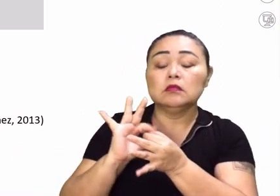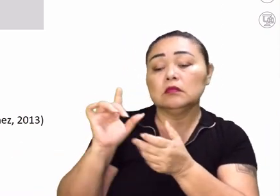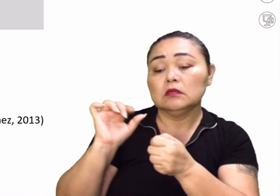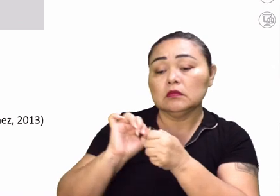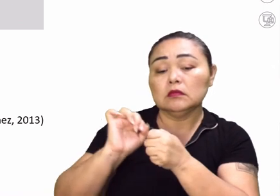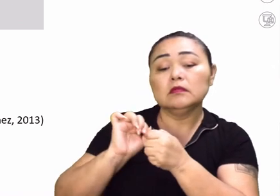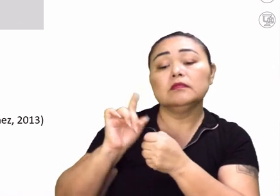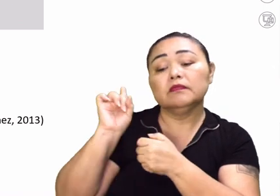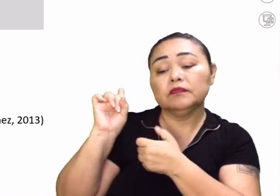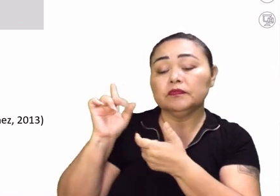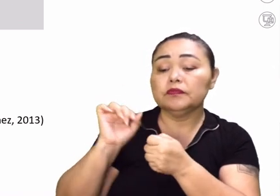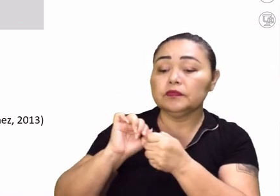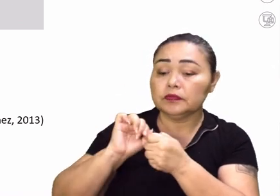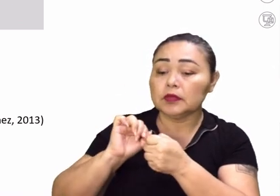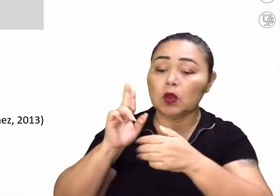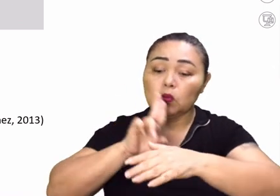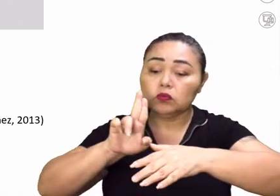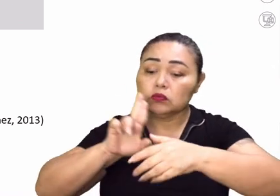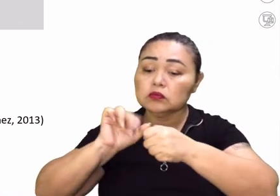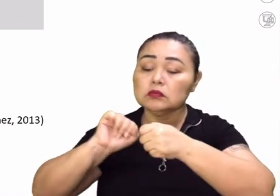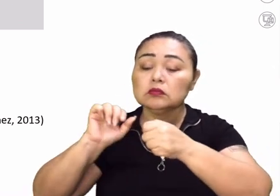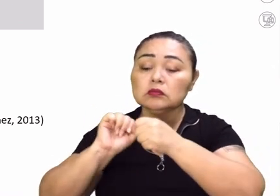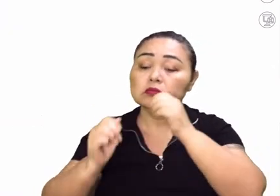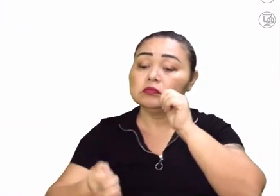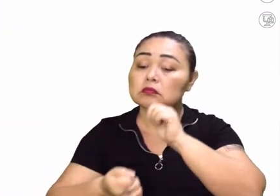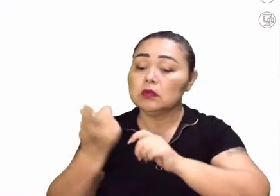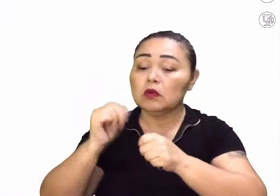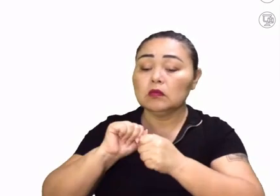combustíveis fósseis perfeito Rogério